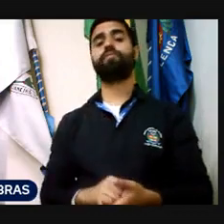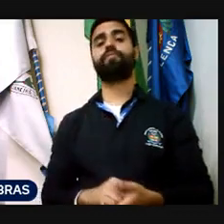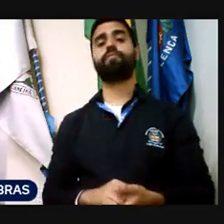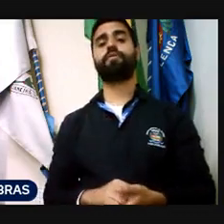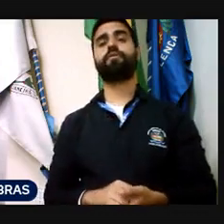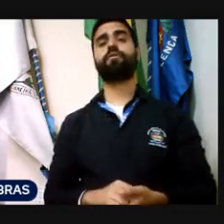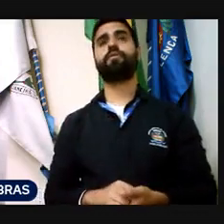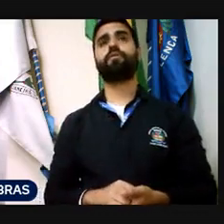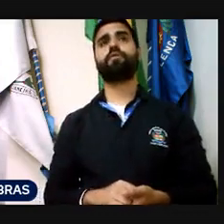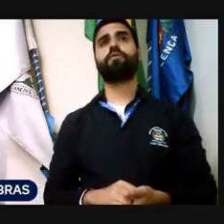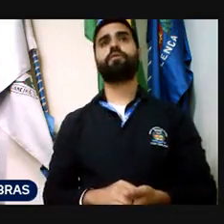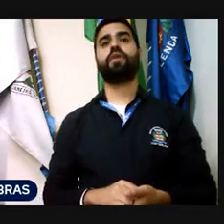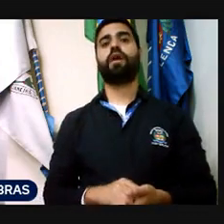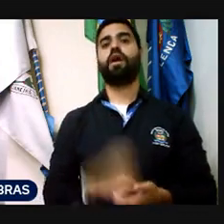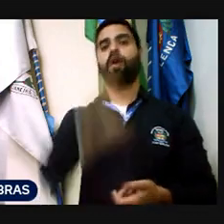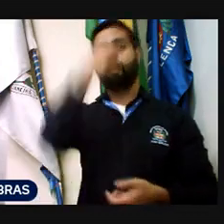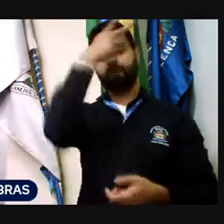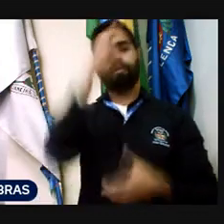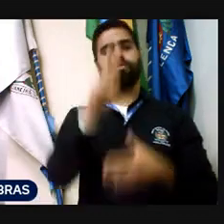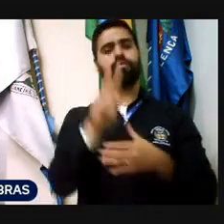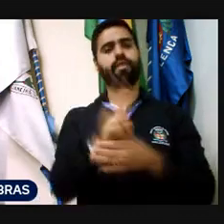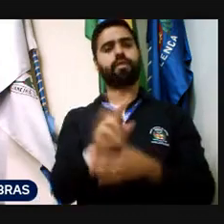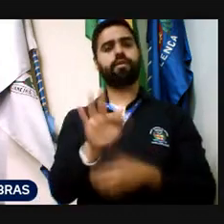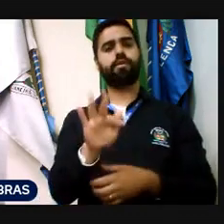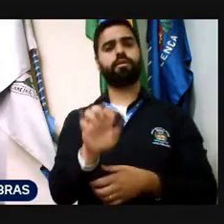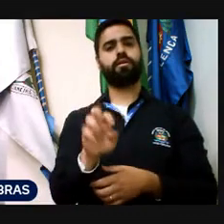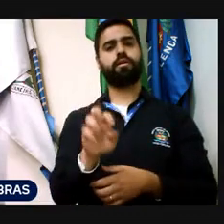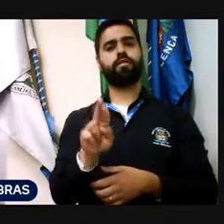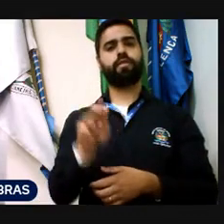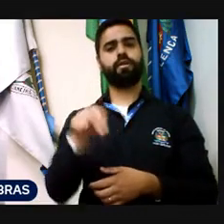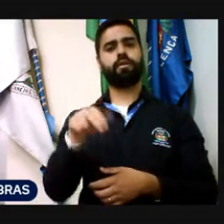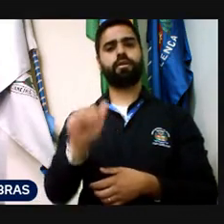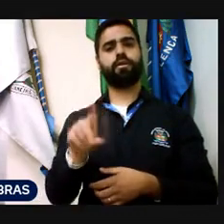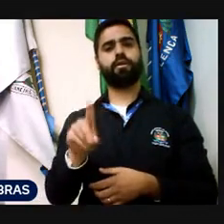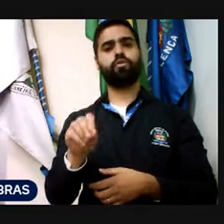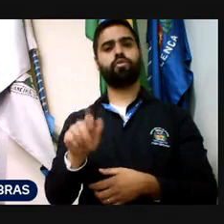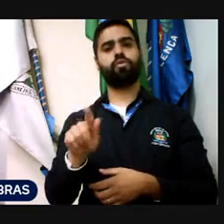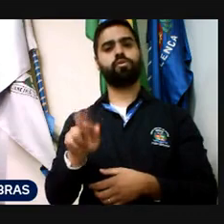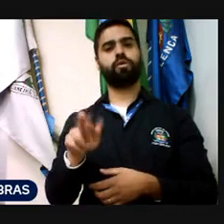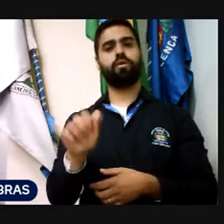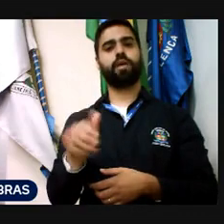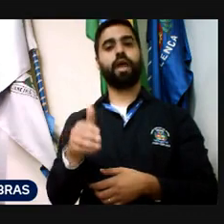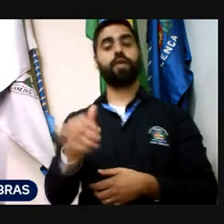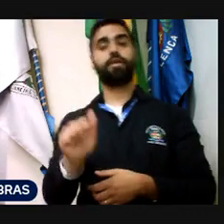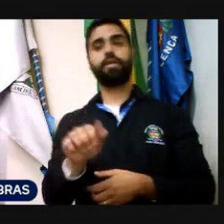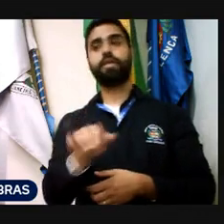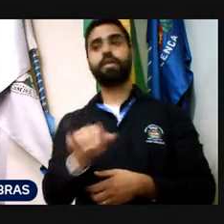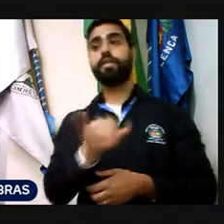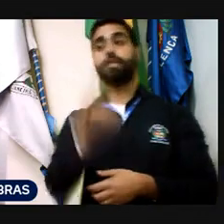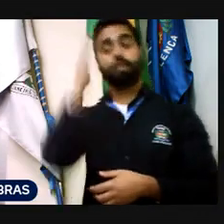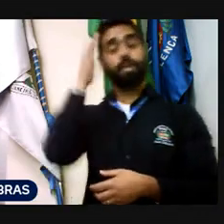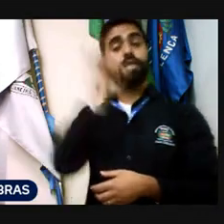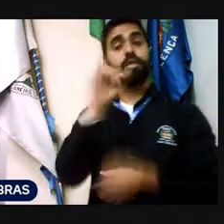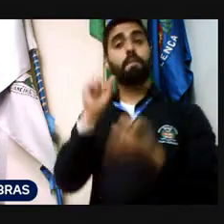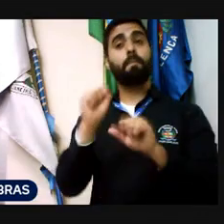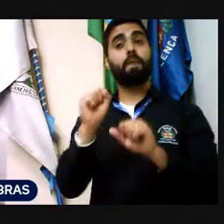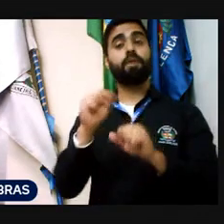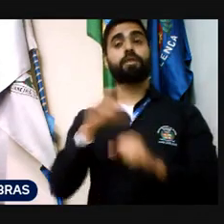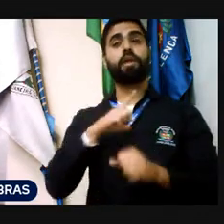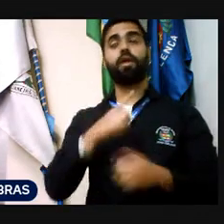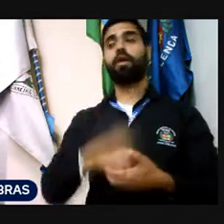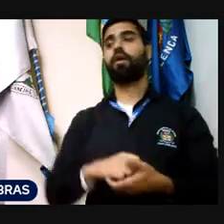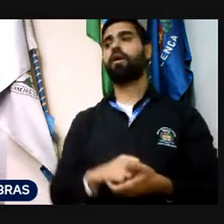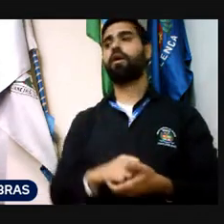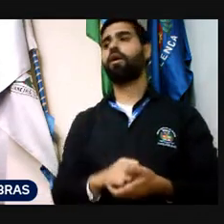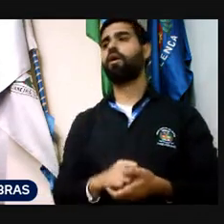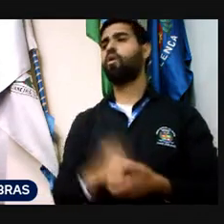Poder Executivo, senhor Luiz Fernando Furtado da Graça, solicitando que seja realizado estudo da viabilidade para a instalação de